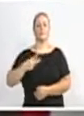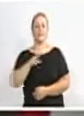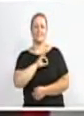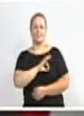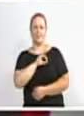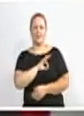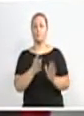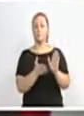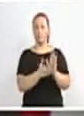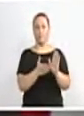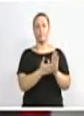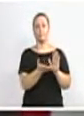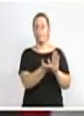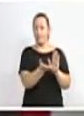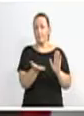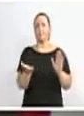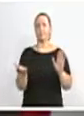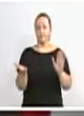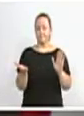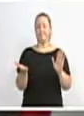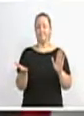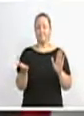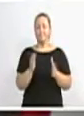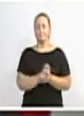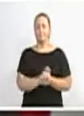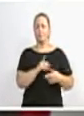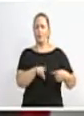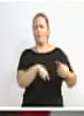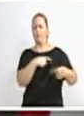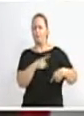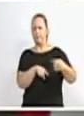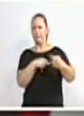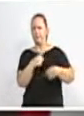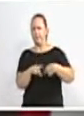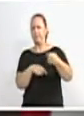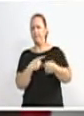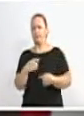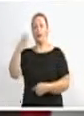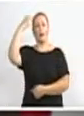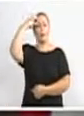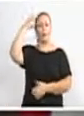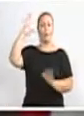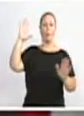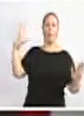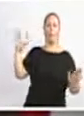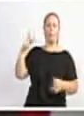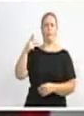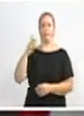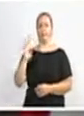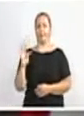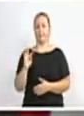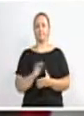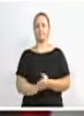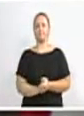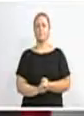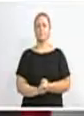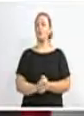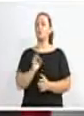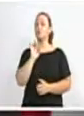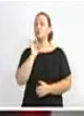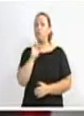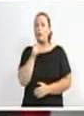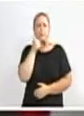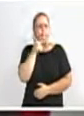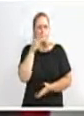Propuseram. Isto rodou, João, por muito tempo, inclusive como culpa do PT. Só não acabaram com o